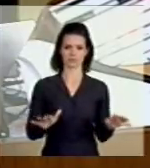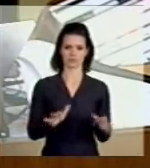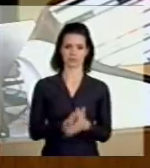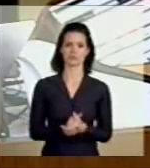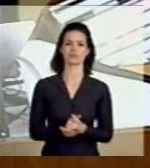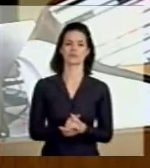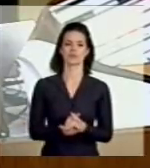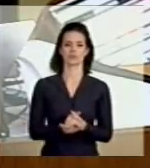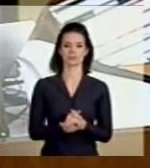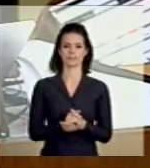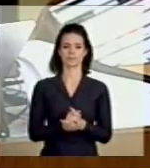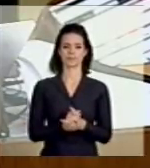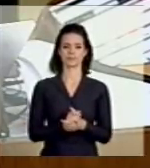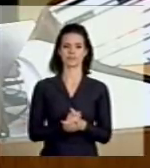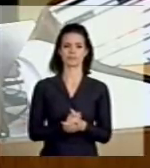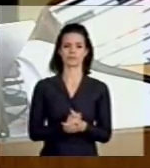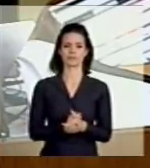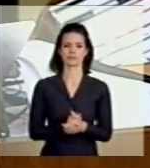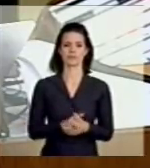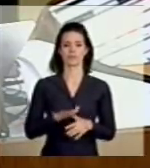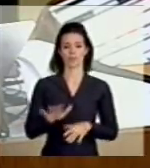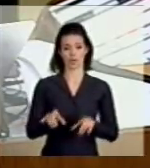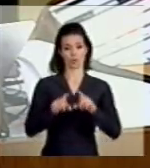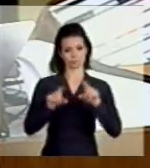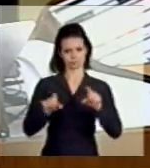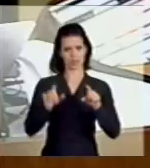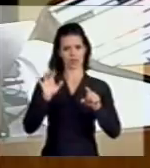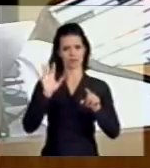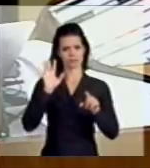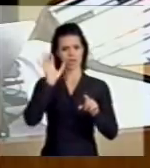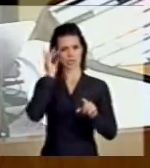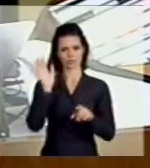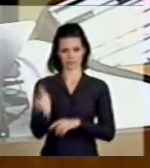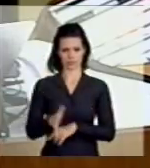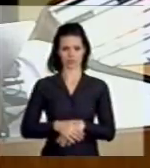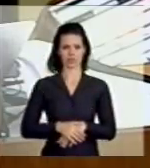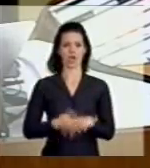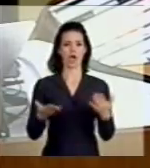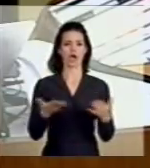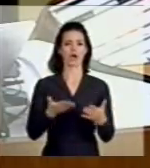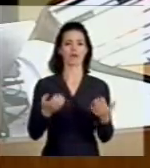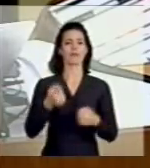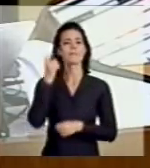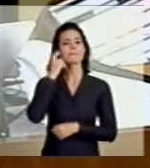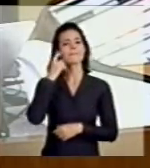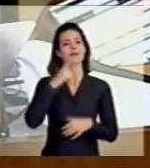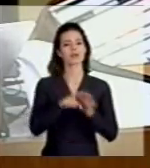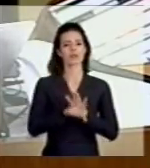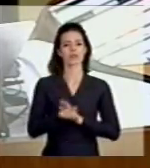ou cessar a suspensão. Superada esta primeira questão, passa-se a analisar o supramencionado item